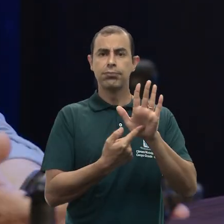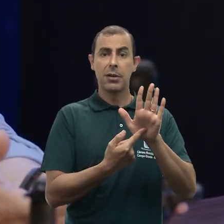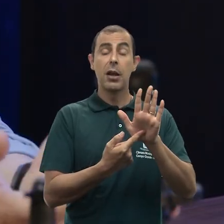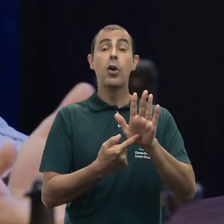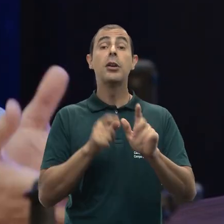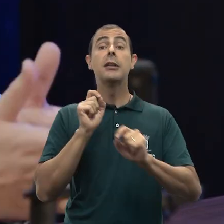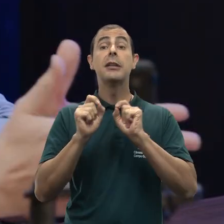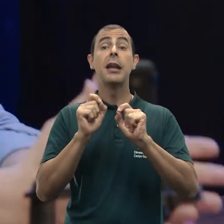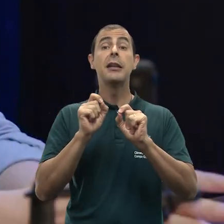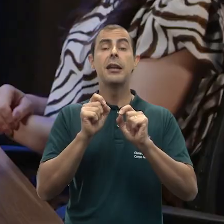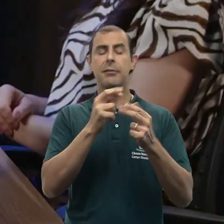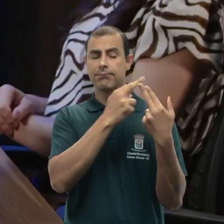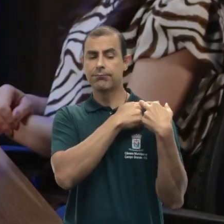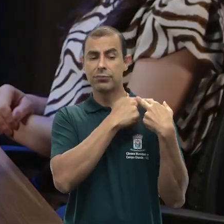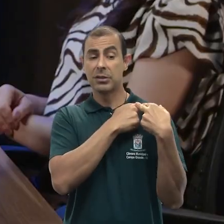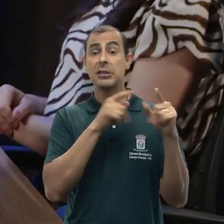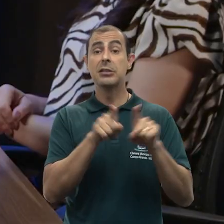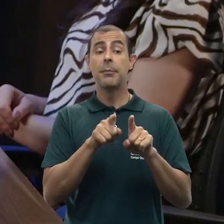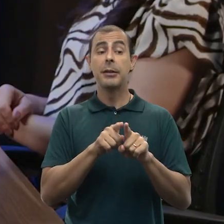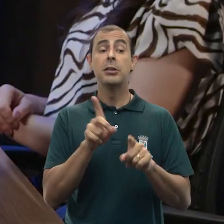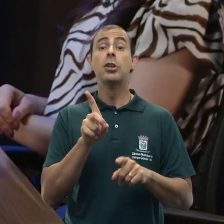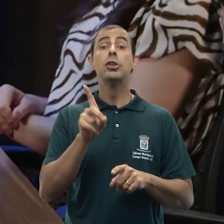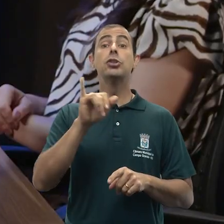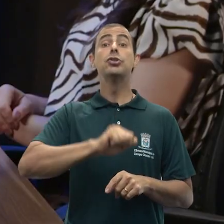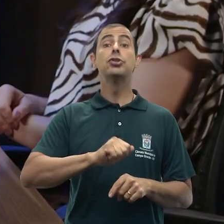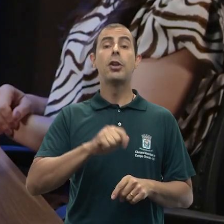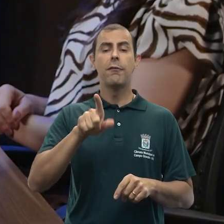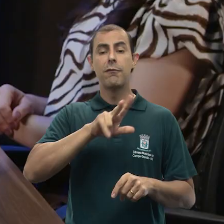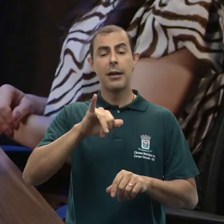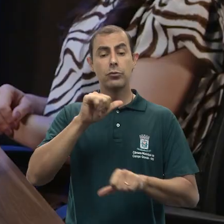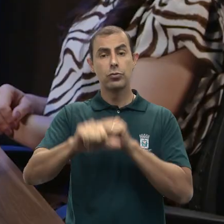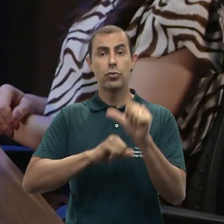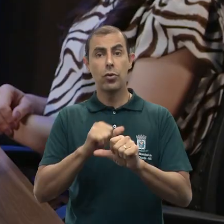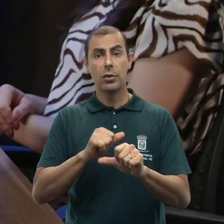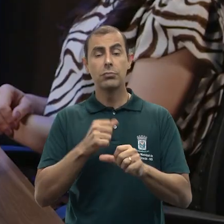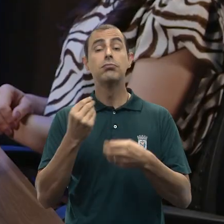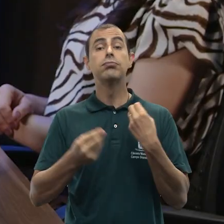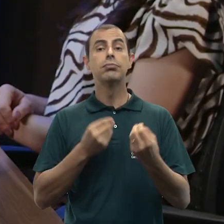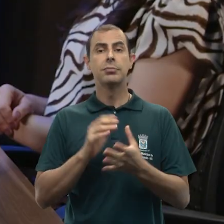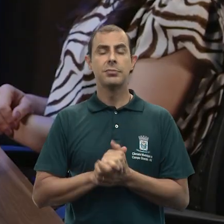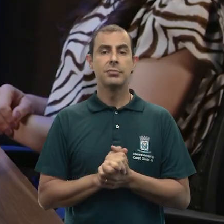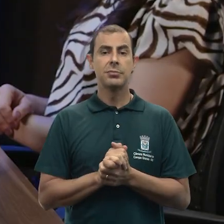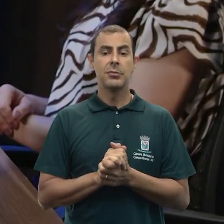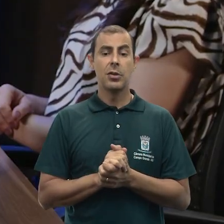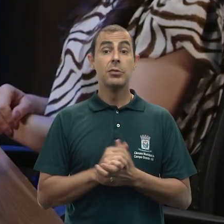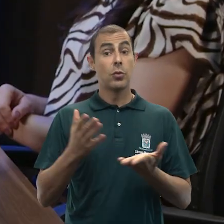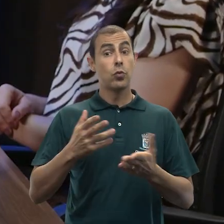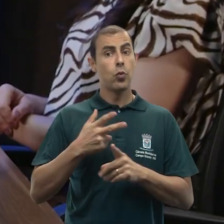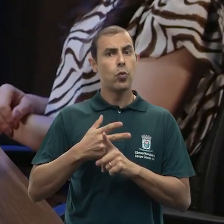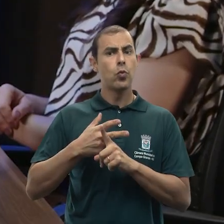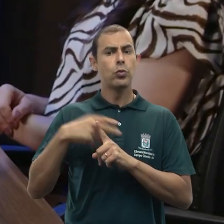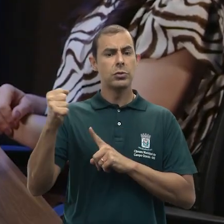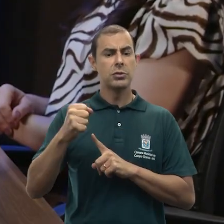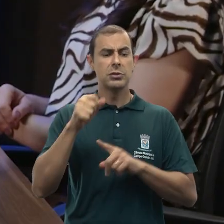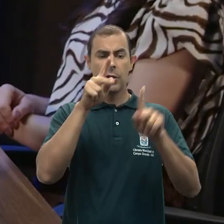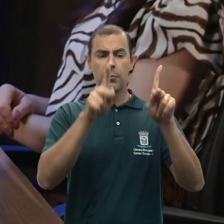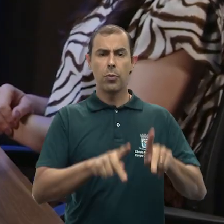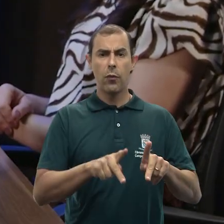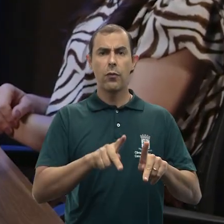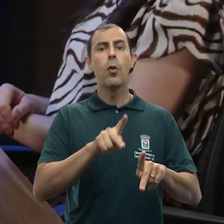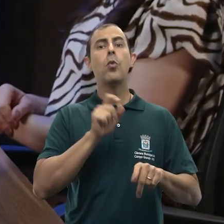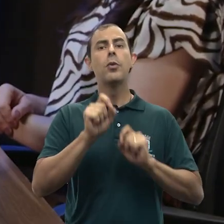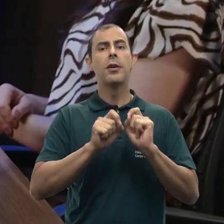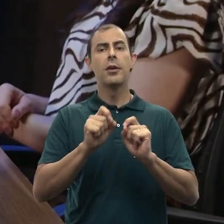o responsável e quando vai ter que acontecer essa troca. Então, uma conquista para a população certamente será a